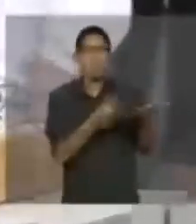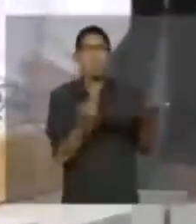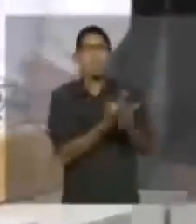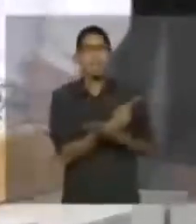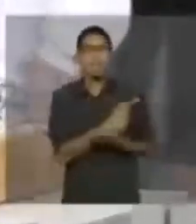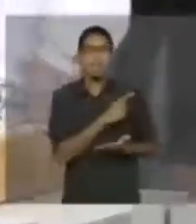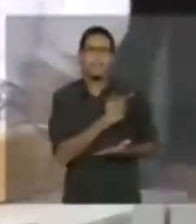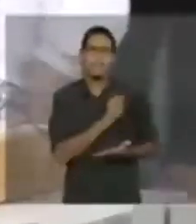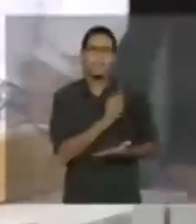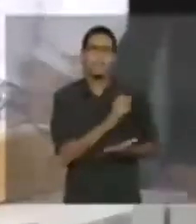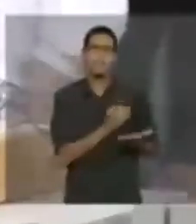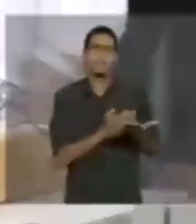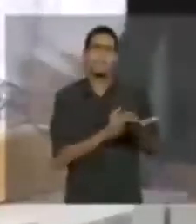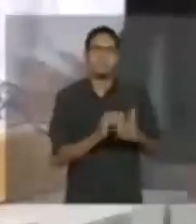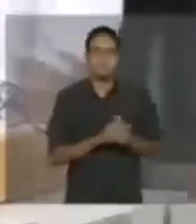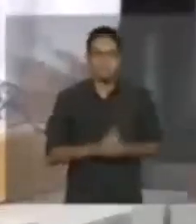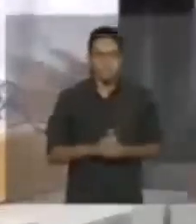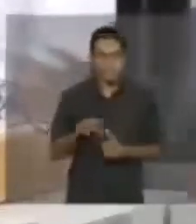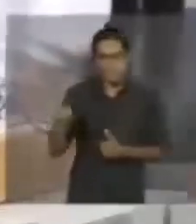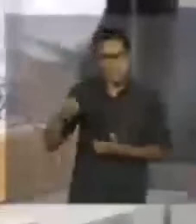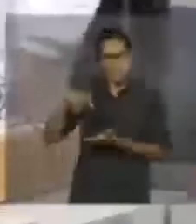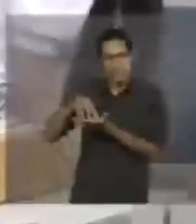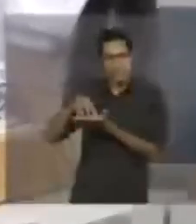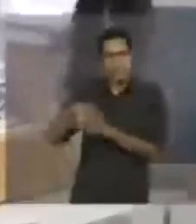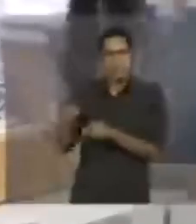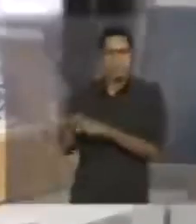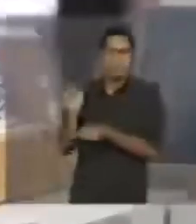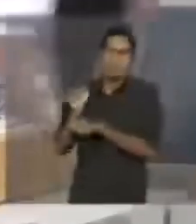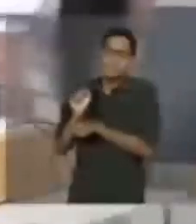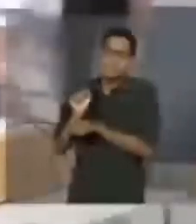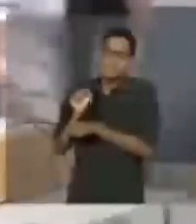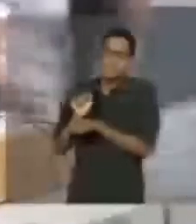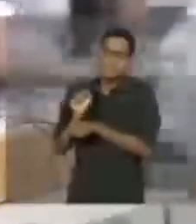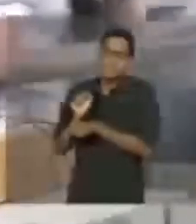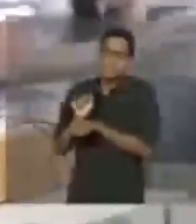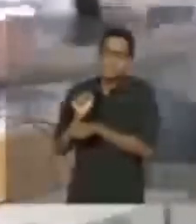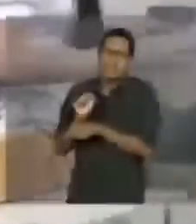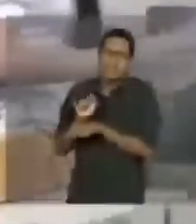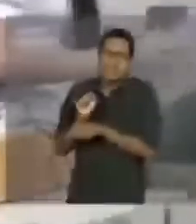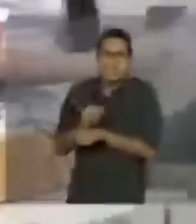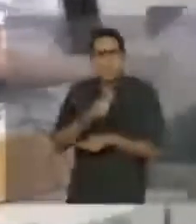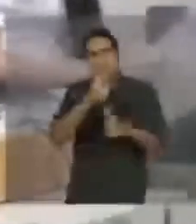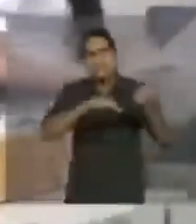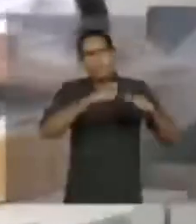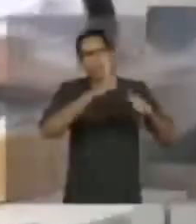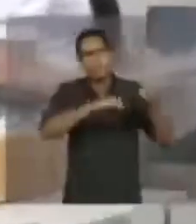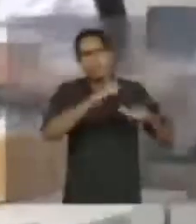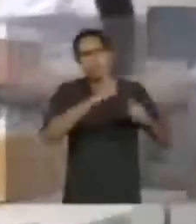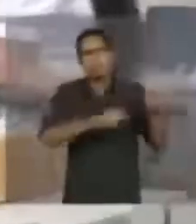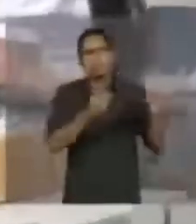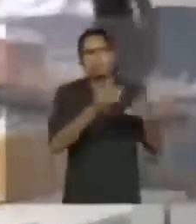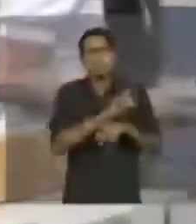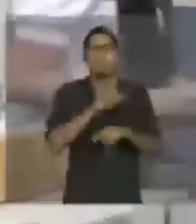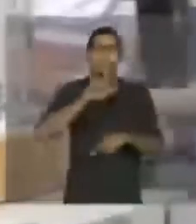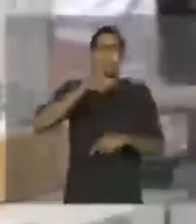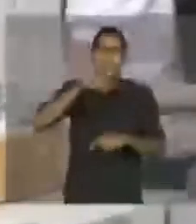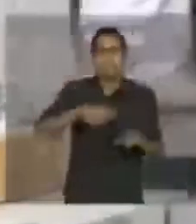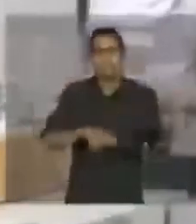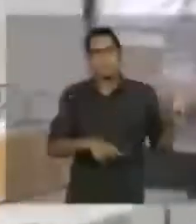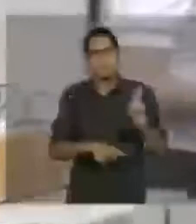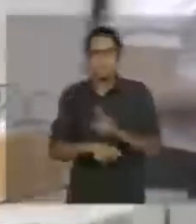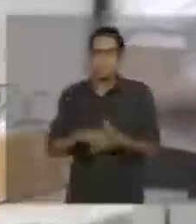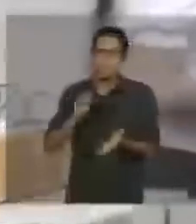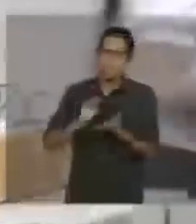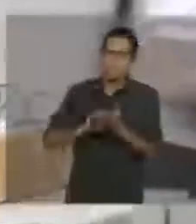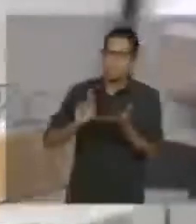entregam os documentos, esperam muito tempo até que se faça uma avaliação e aí vem uma resposta, olha,